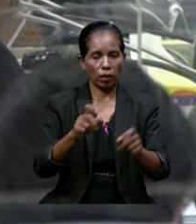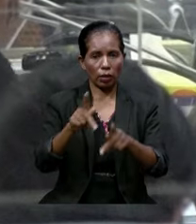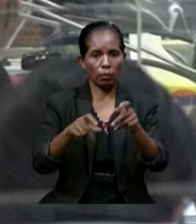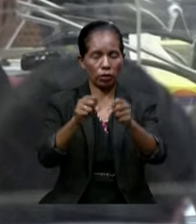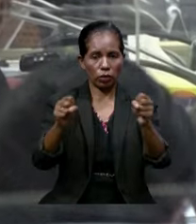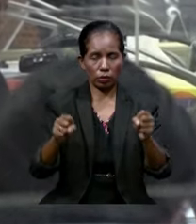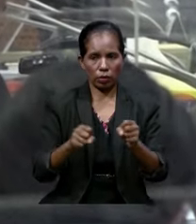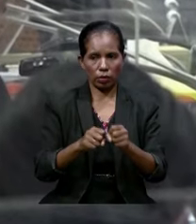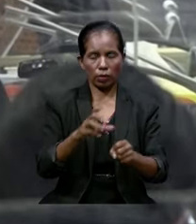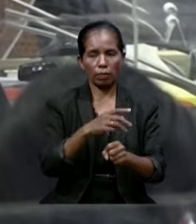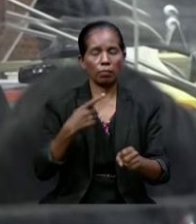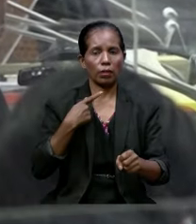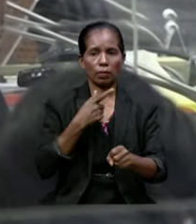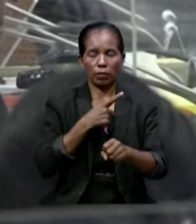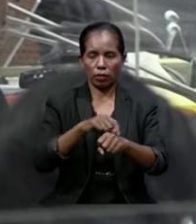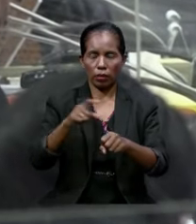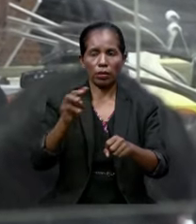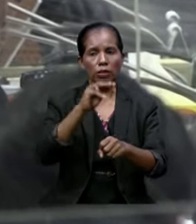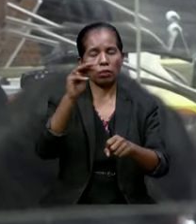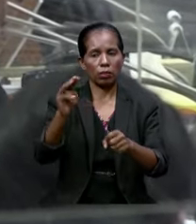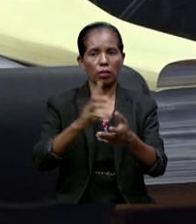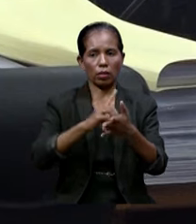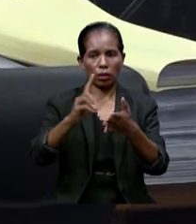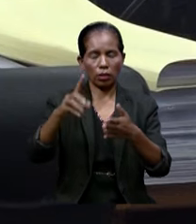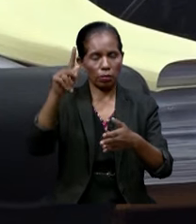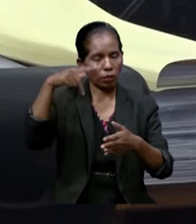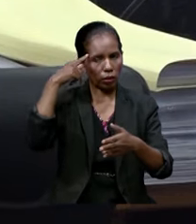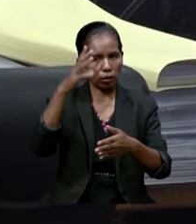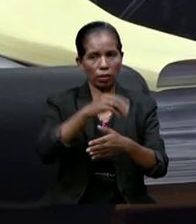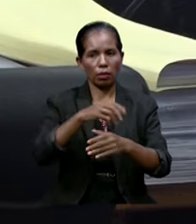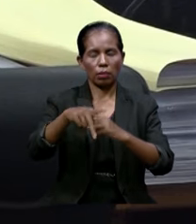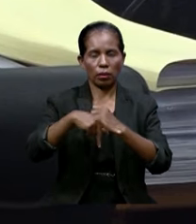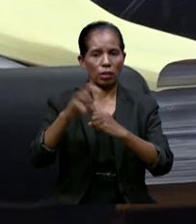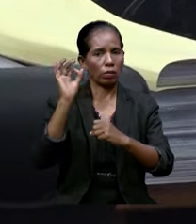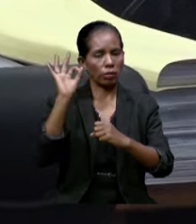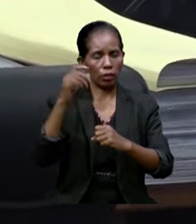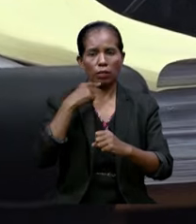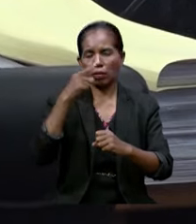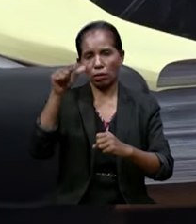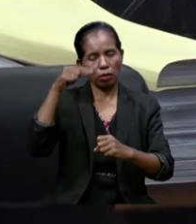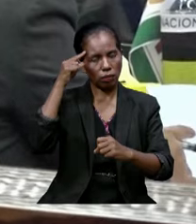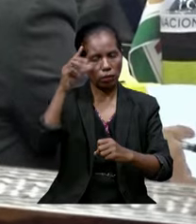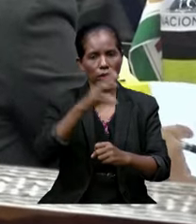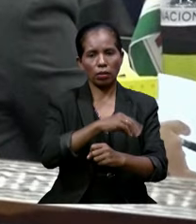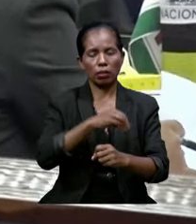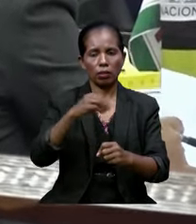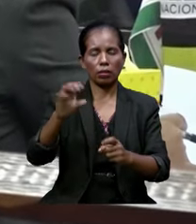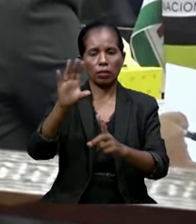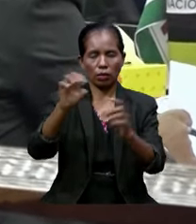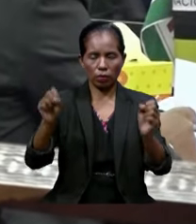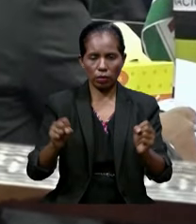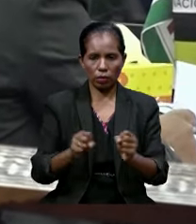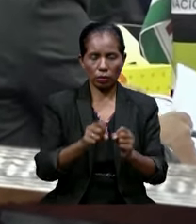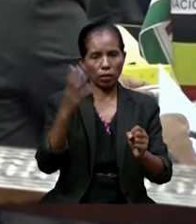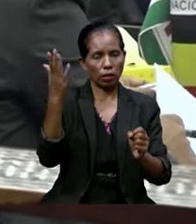plenária do Parlamento Nacional, segunda lei, lê-se declaração política, Bancada Fretelin considera que o governo intervém poder chefe Suco e o